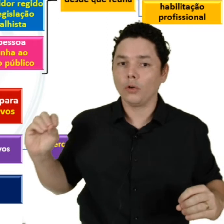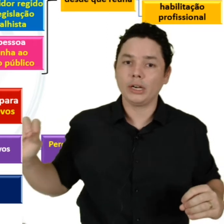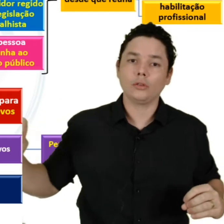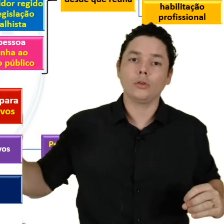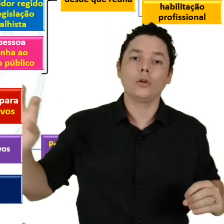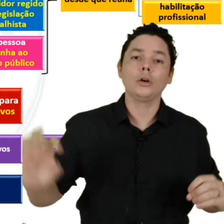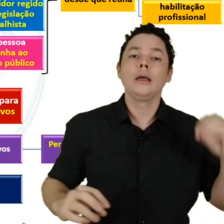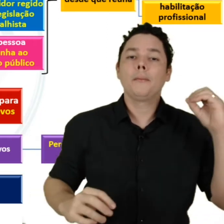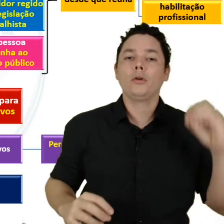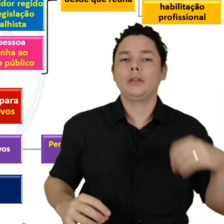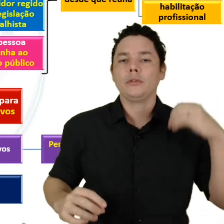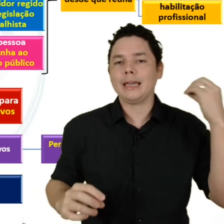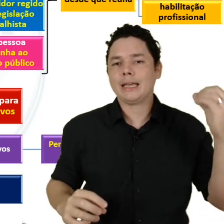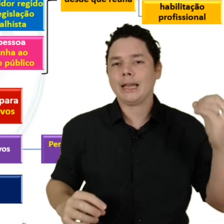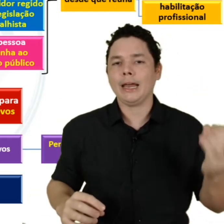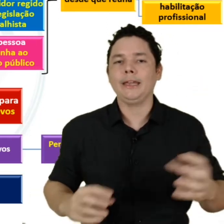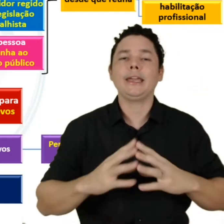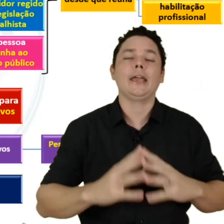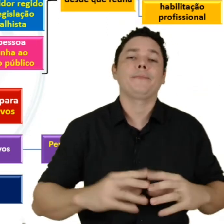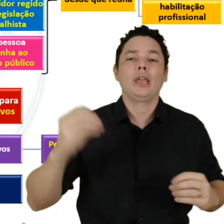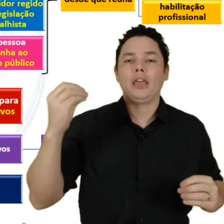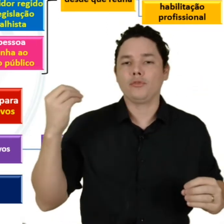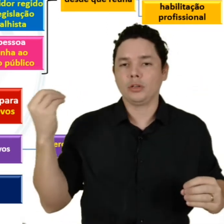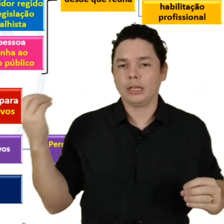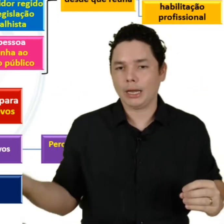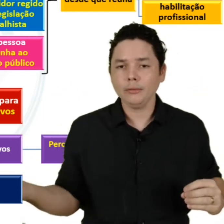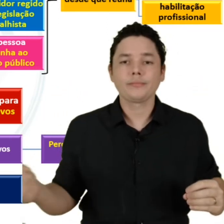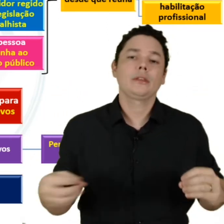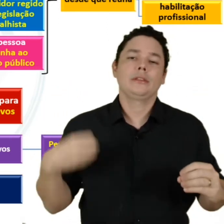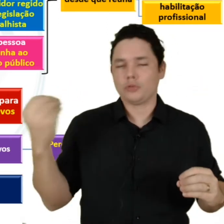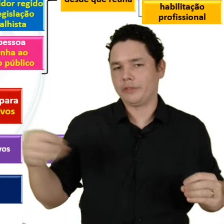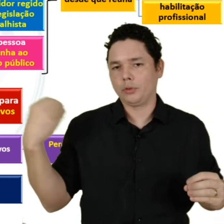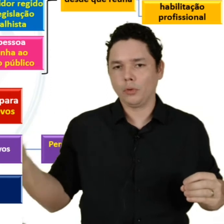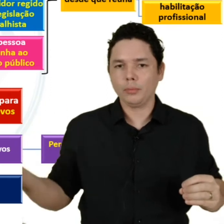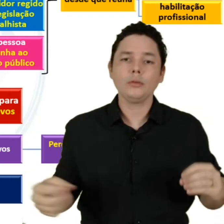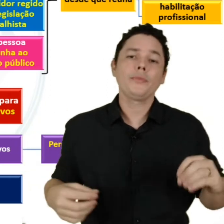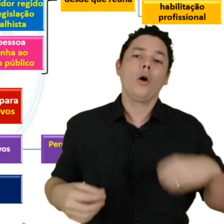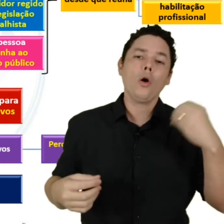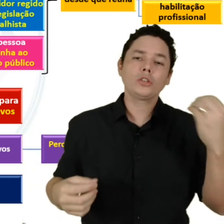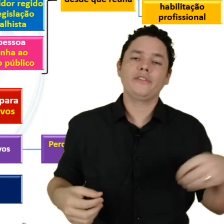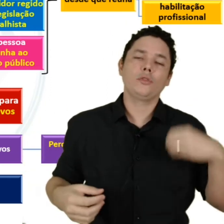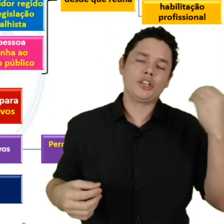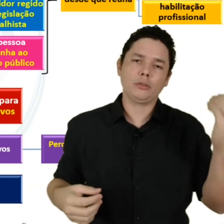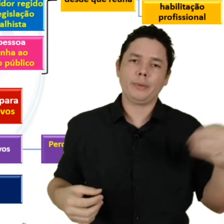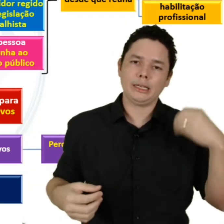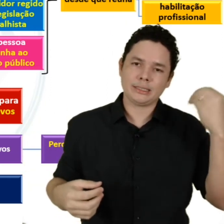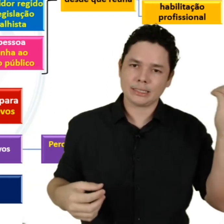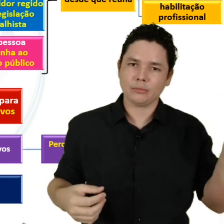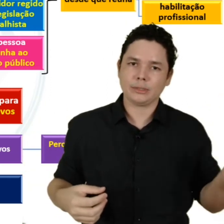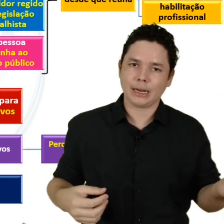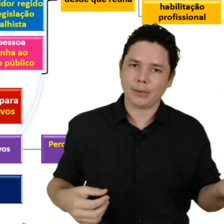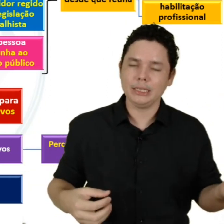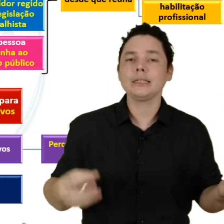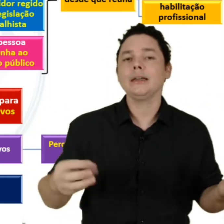do governador, podendo esta recair em quem? Em funcionário, é o servidor público, ou servidor regido pela